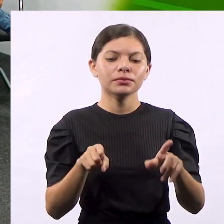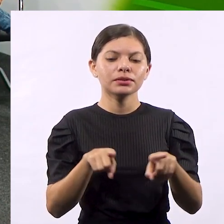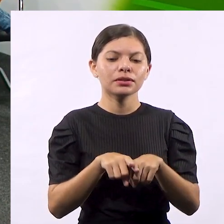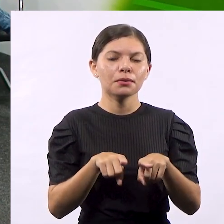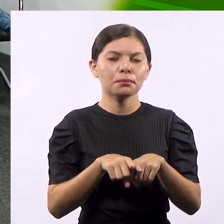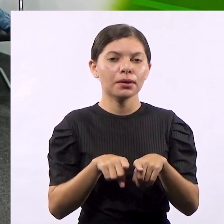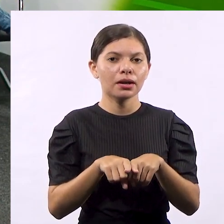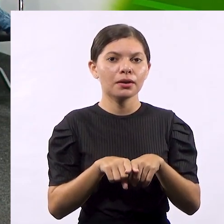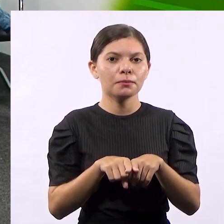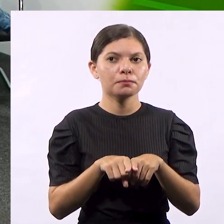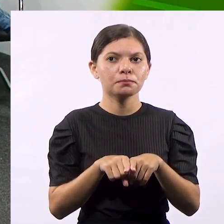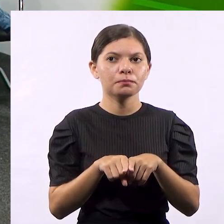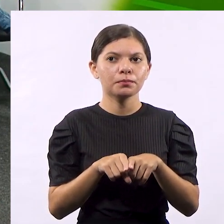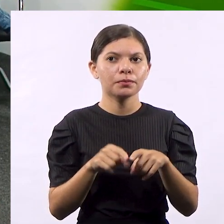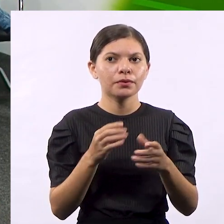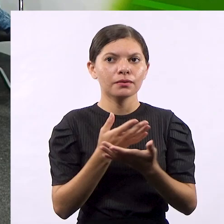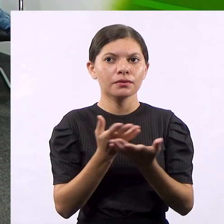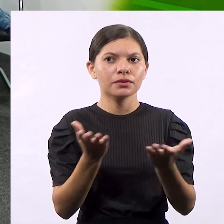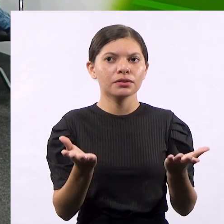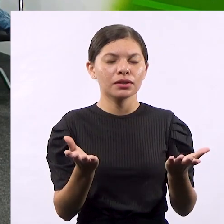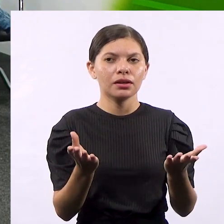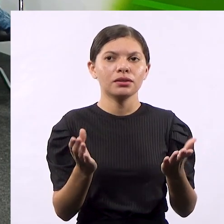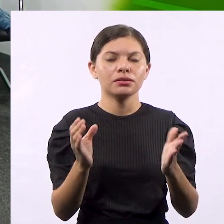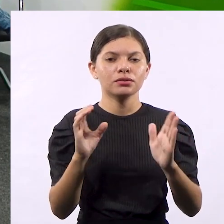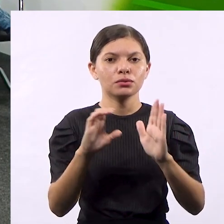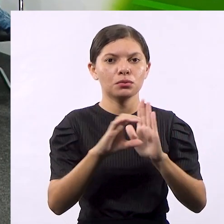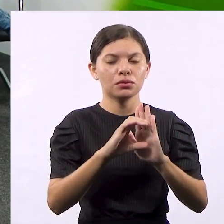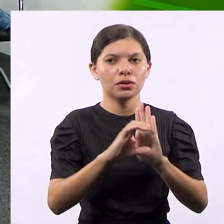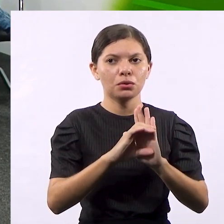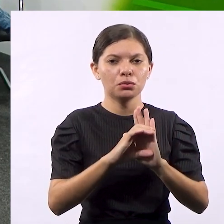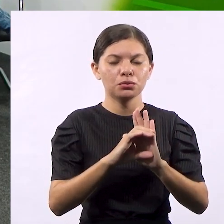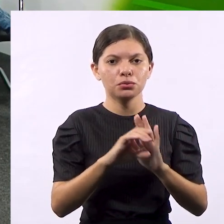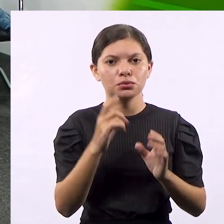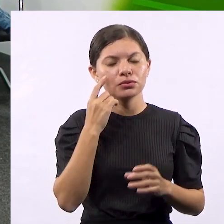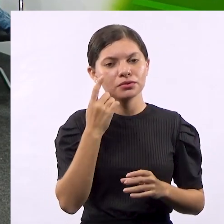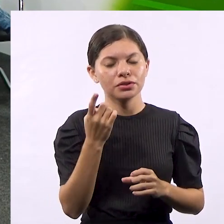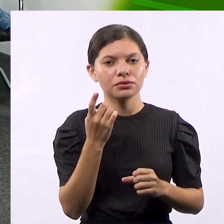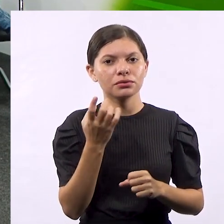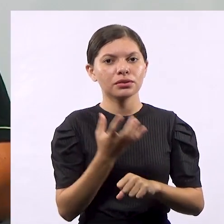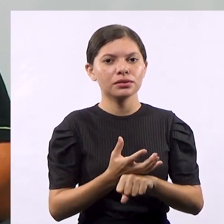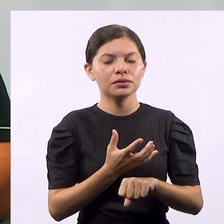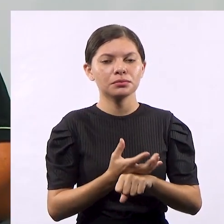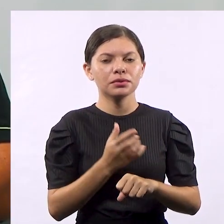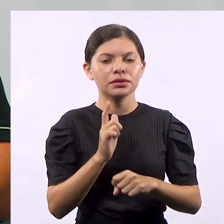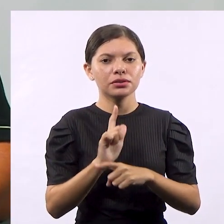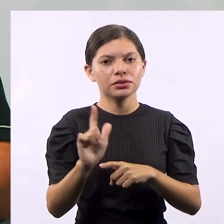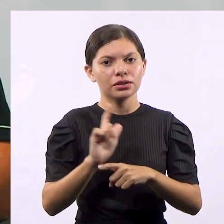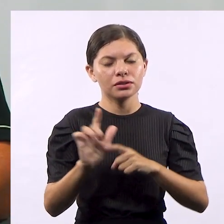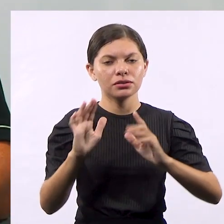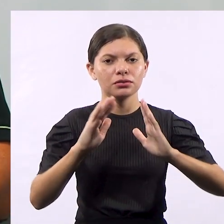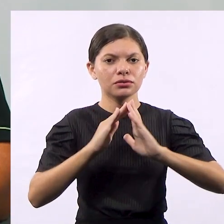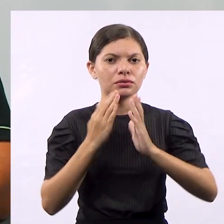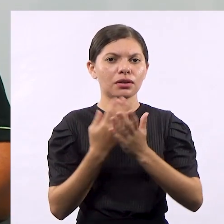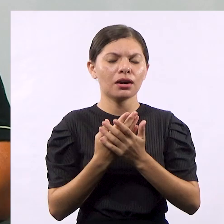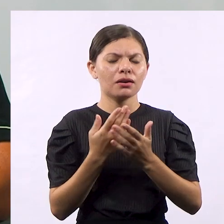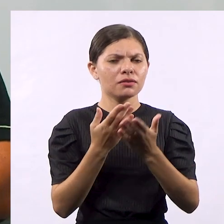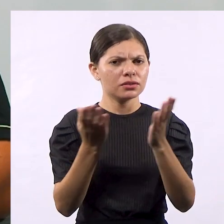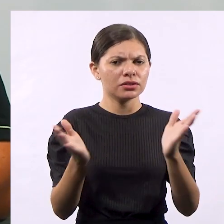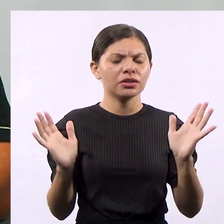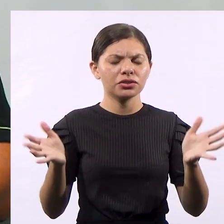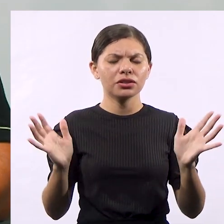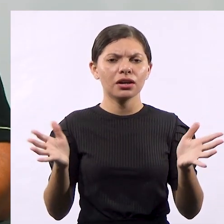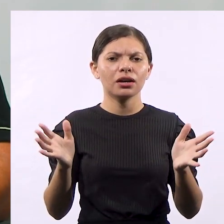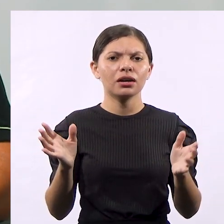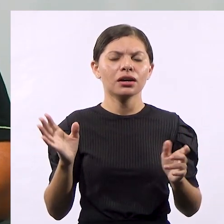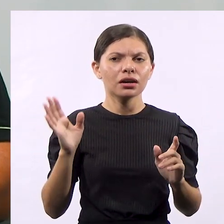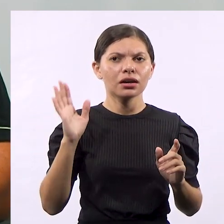Rosa, rememorar vocês alguns conteúdos que nós temos visto na disciplina de gestão escolar. Então, vocês já compreenderam a escola